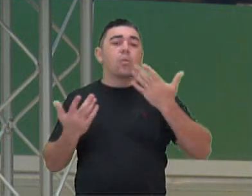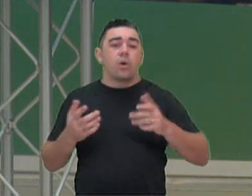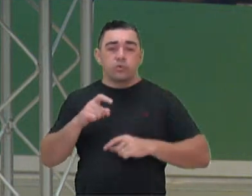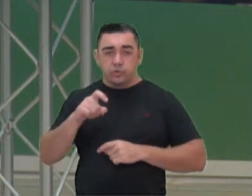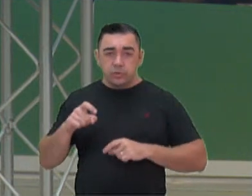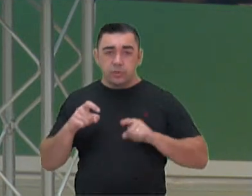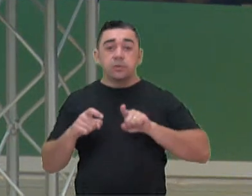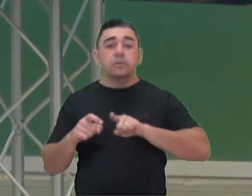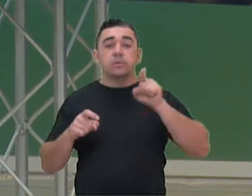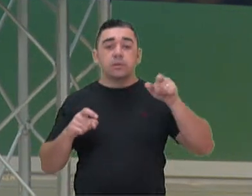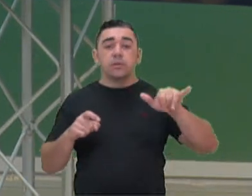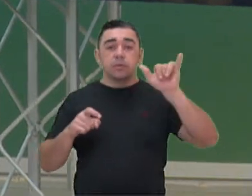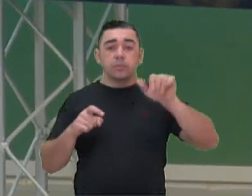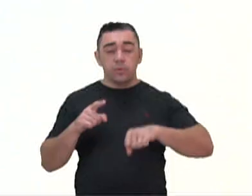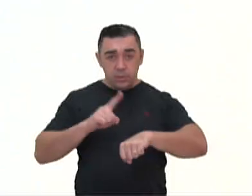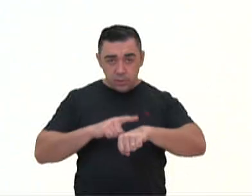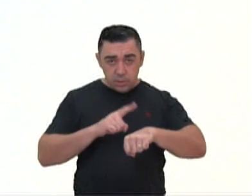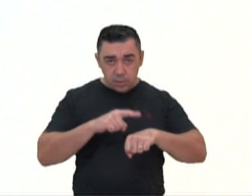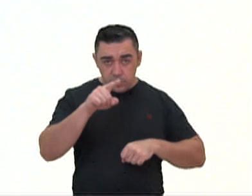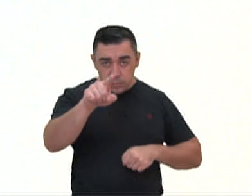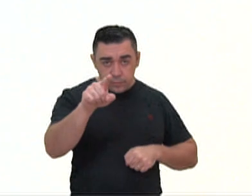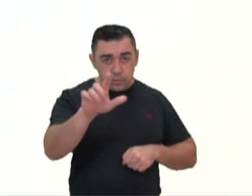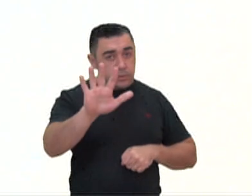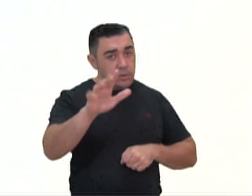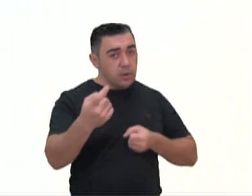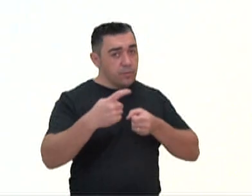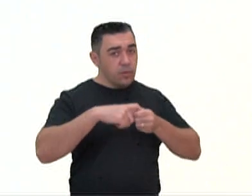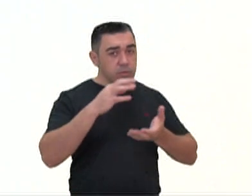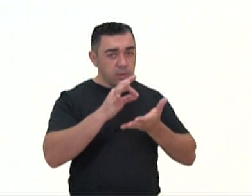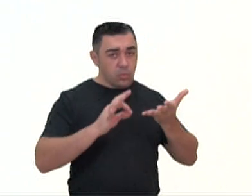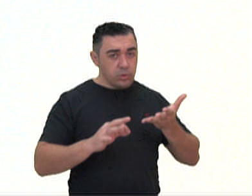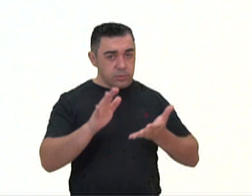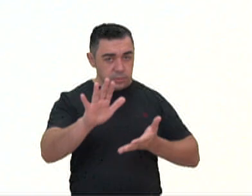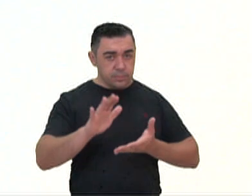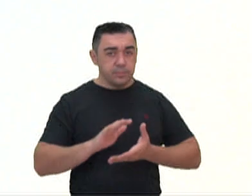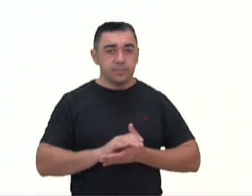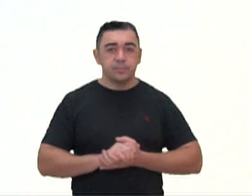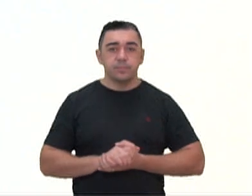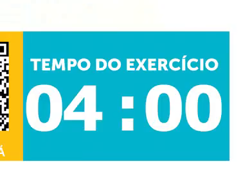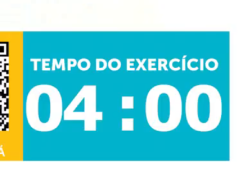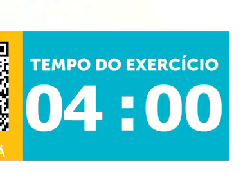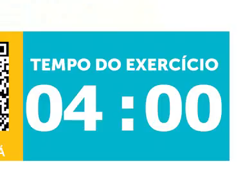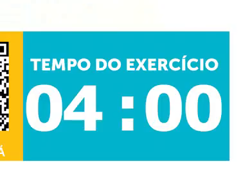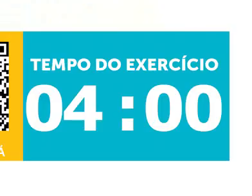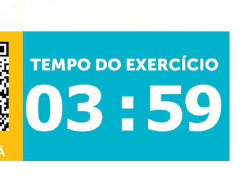no gráfico. Uns minutinhos para você e a gente já volta com a solução aqui na tela.